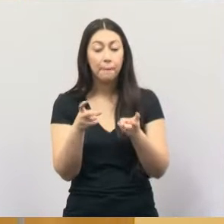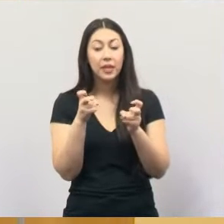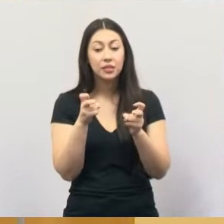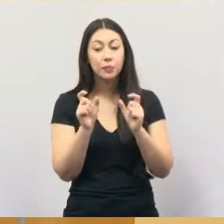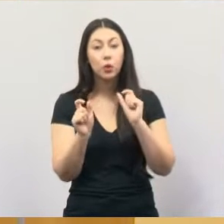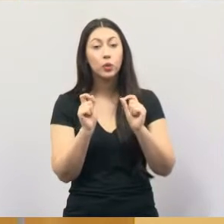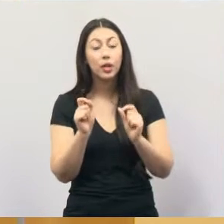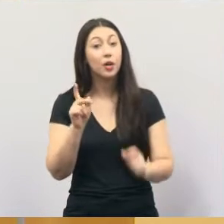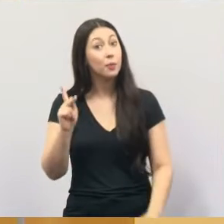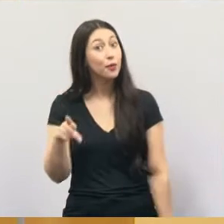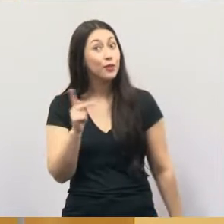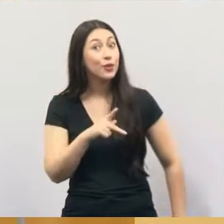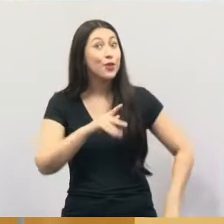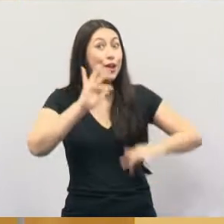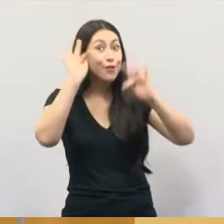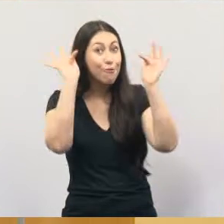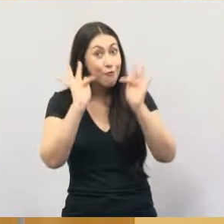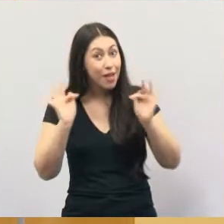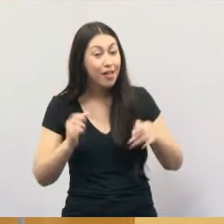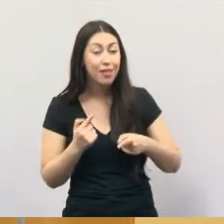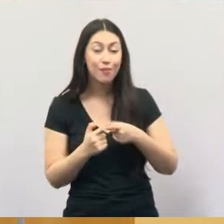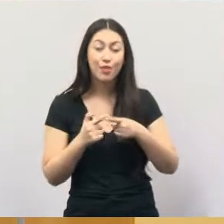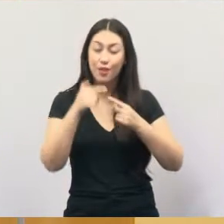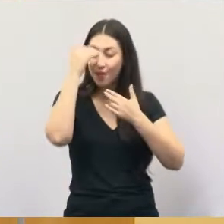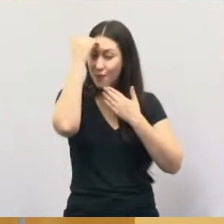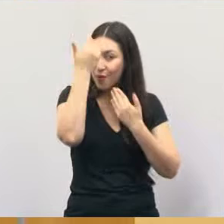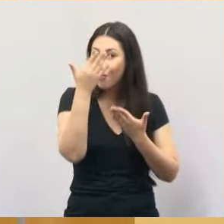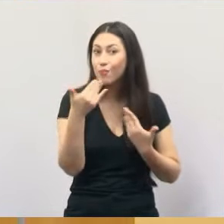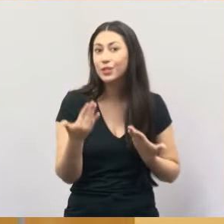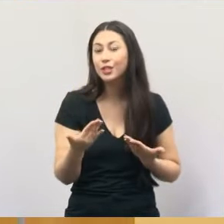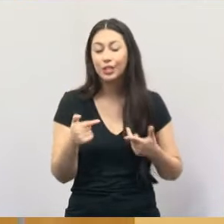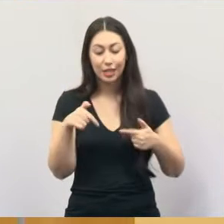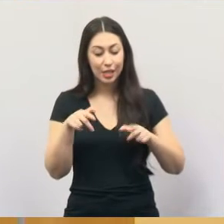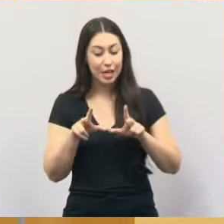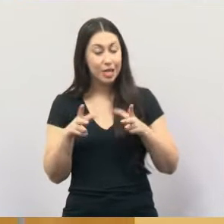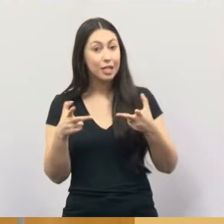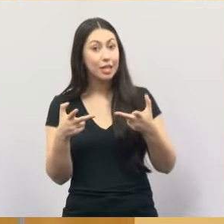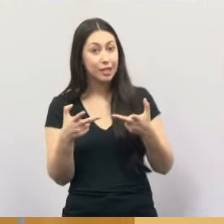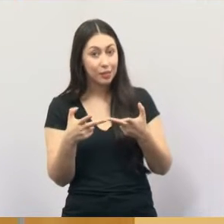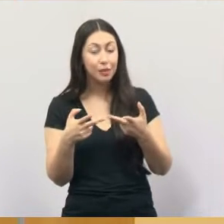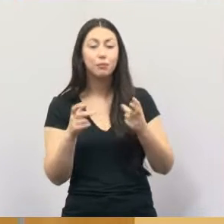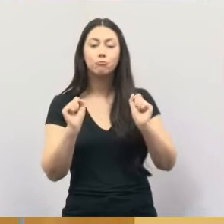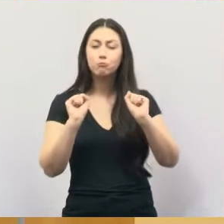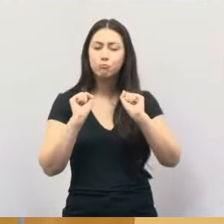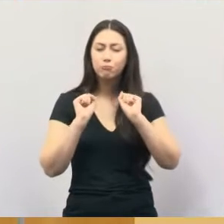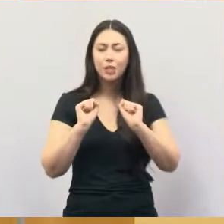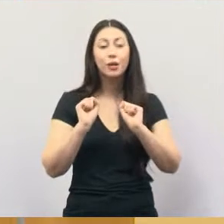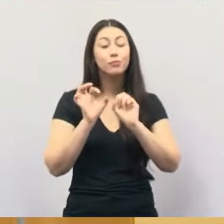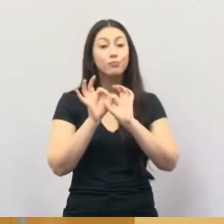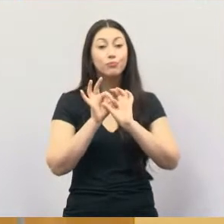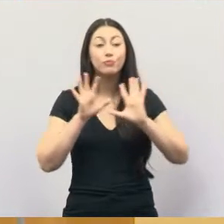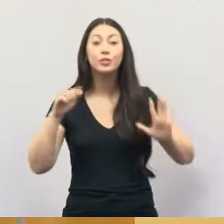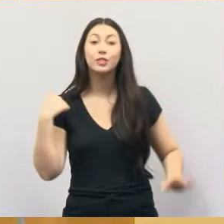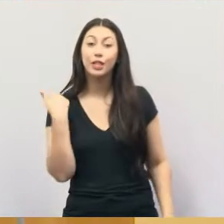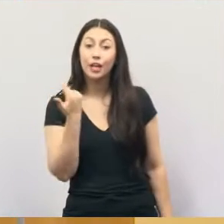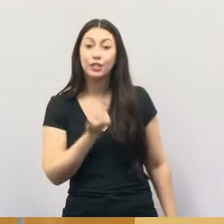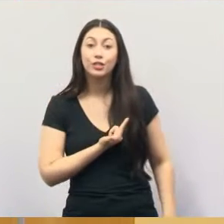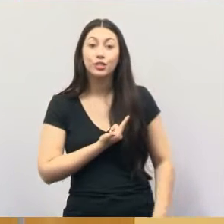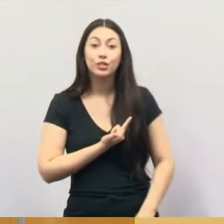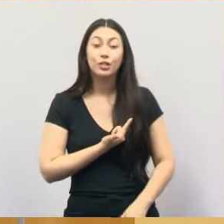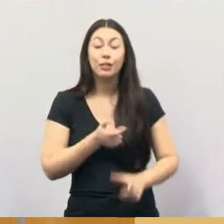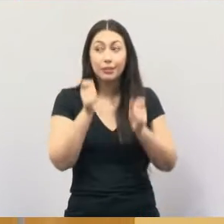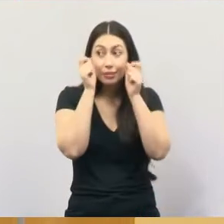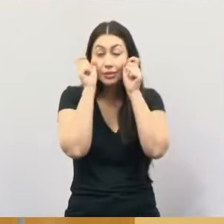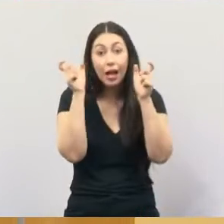A felicidade dos professores de serem homenageados, essa casa é uma casa de leis, aí permite com que a gente precisa chamar a atenção